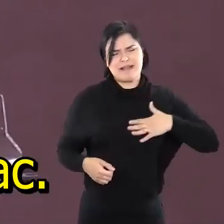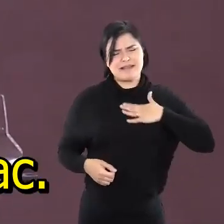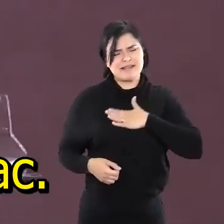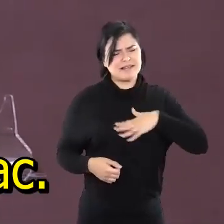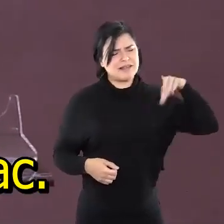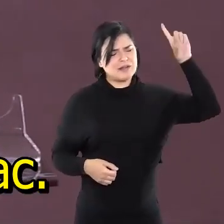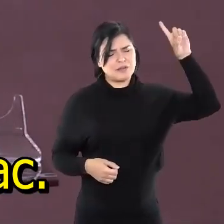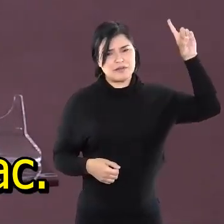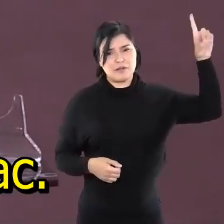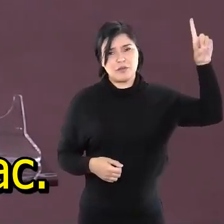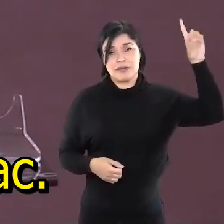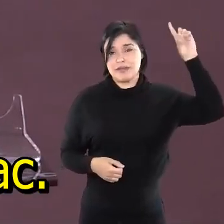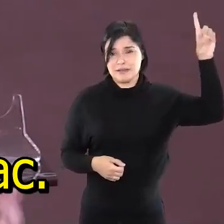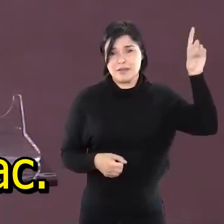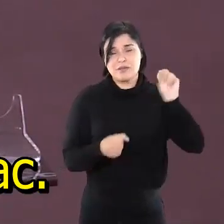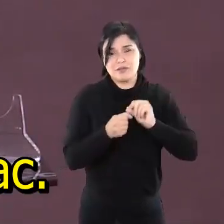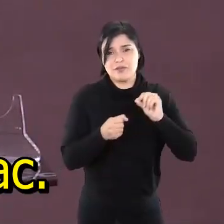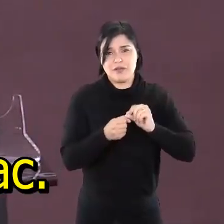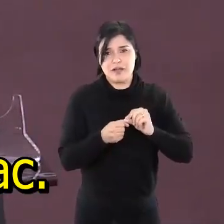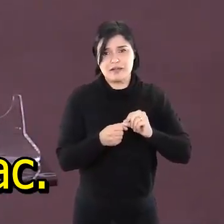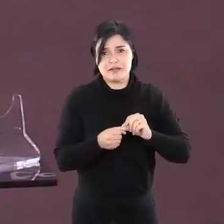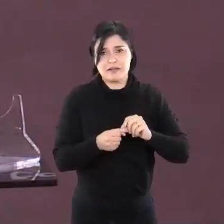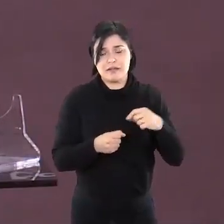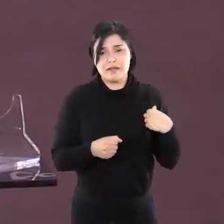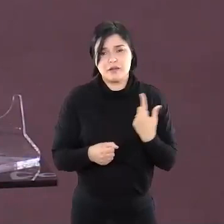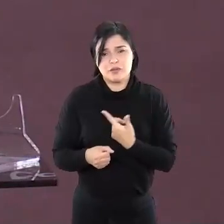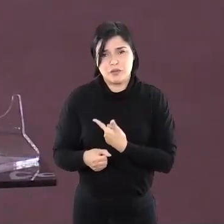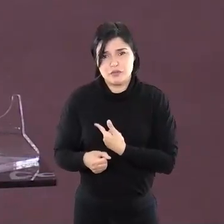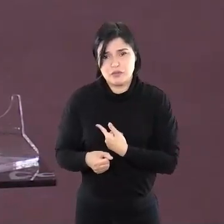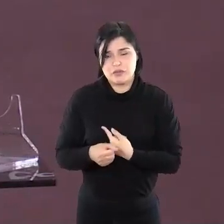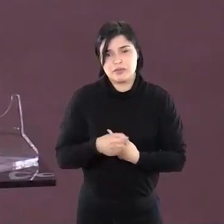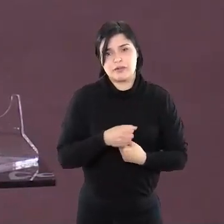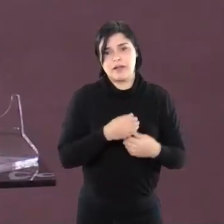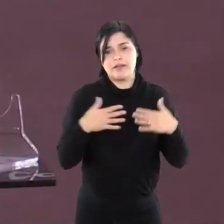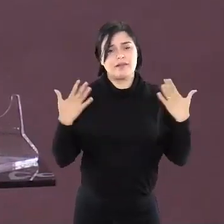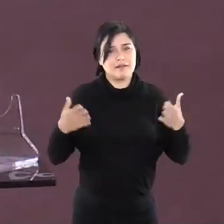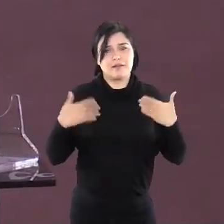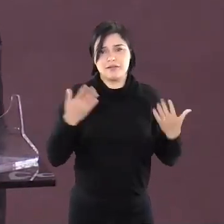Deus está conosco para nos dar direção.